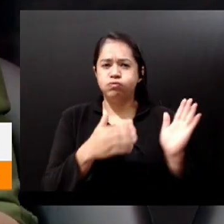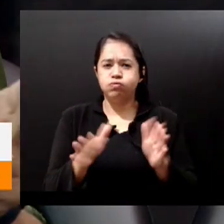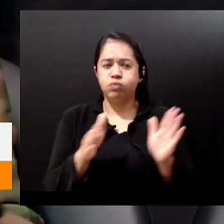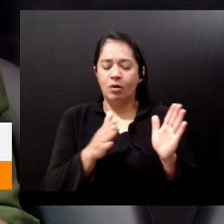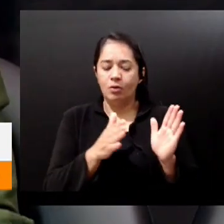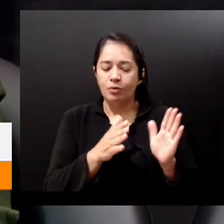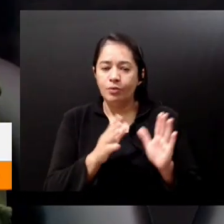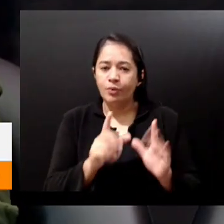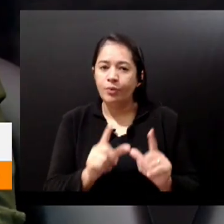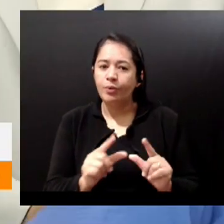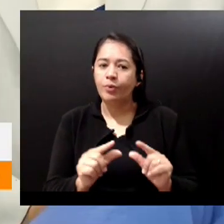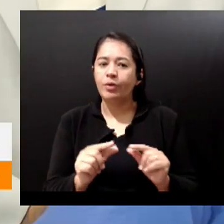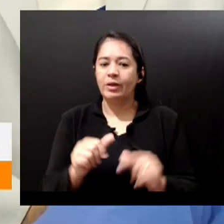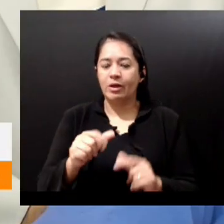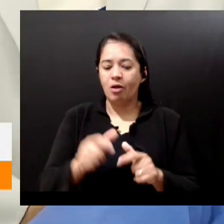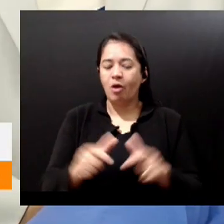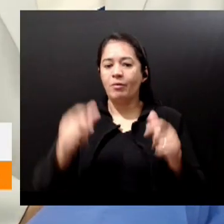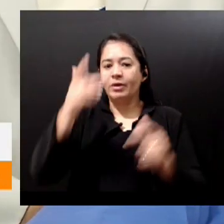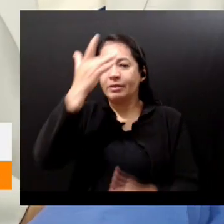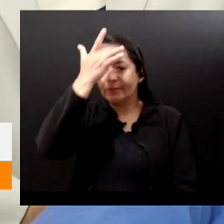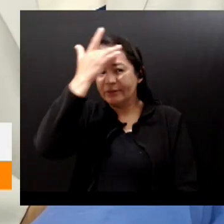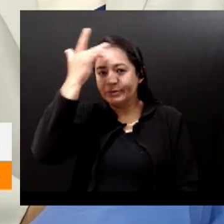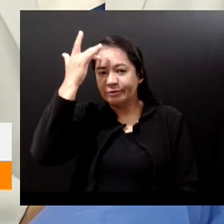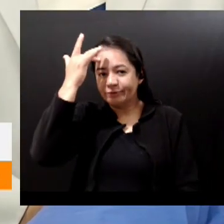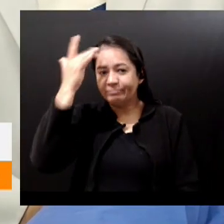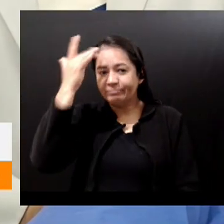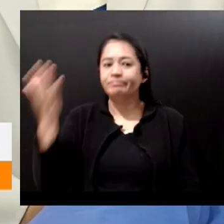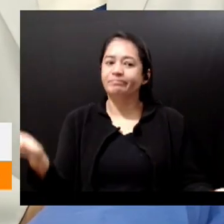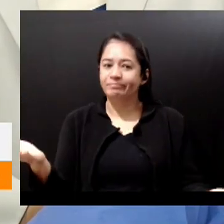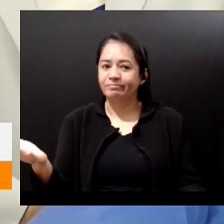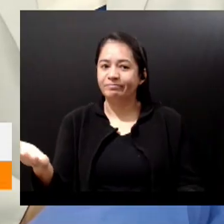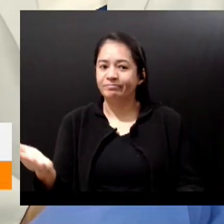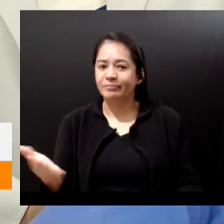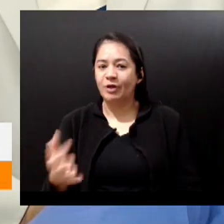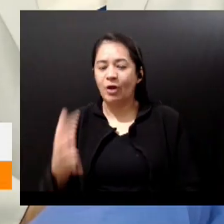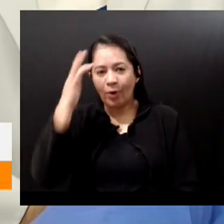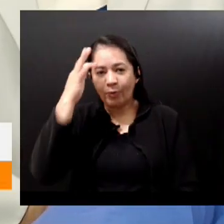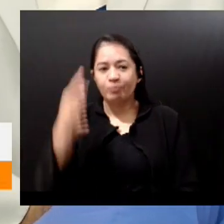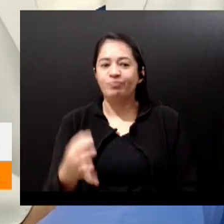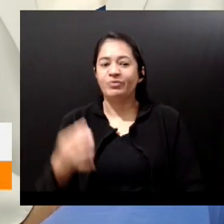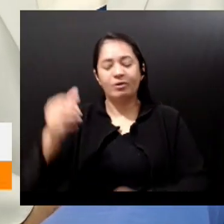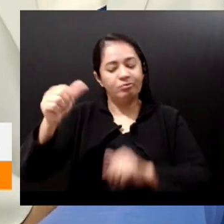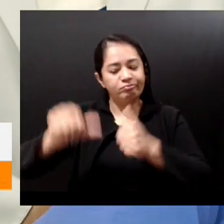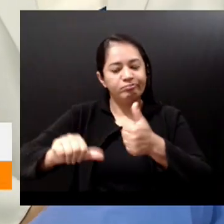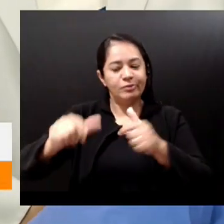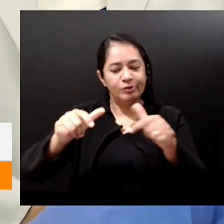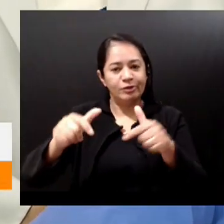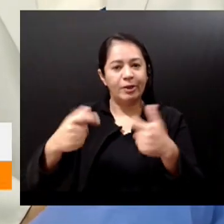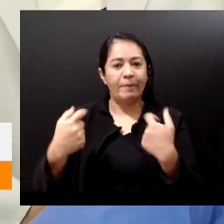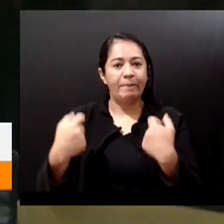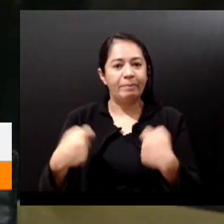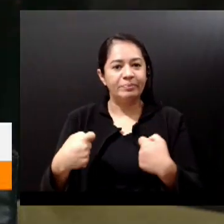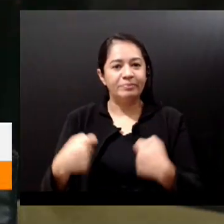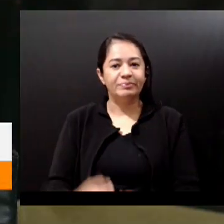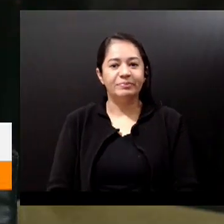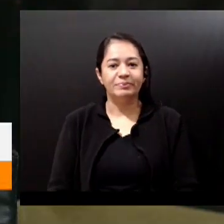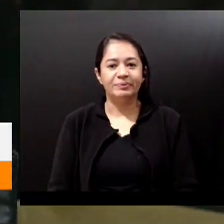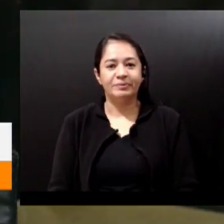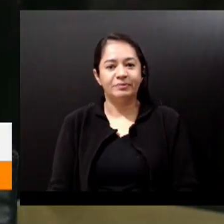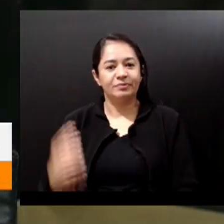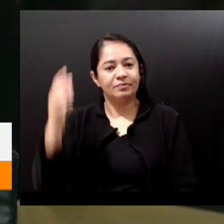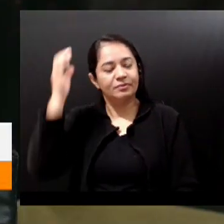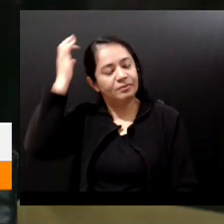mental e desconectar um pouco da música. Então, certamente, assim, a análise do ambiente se faz necessária. Muito bem. Agora, na questão das